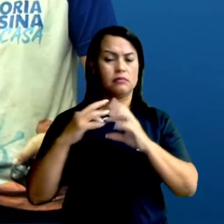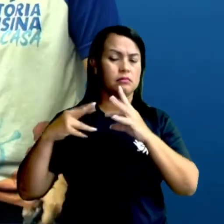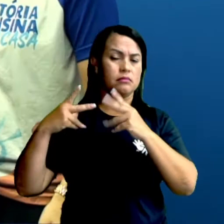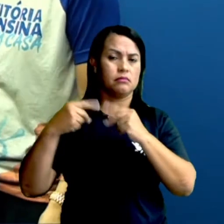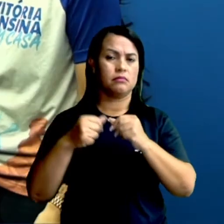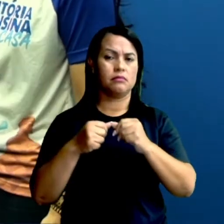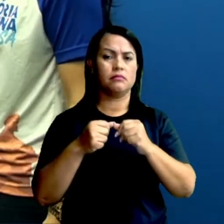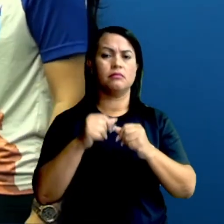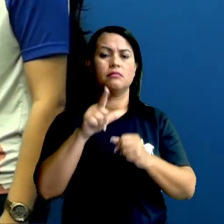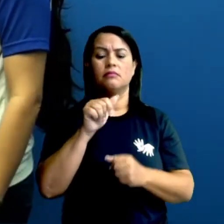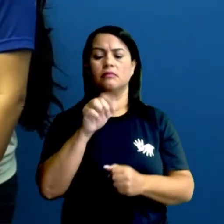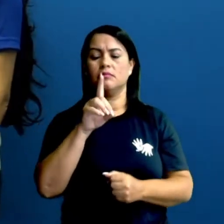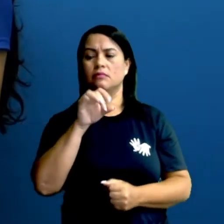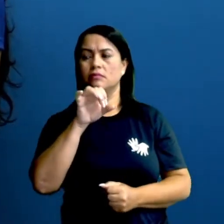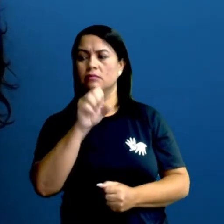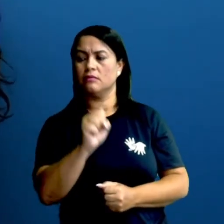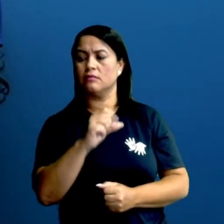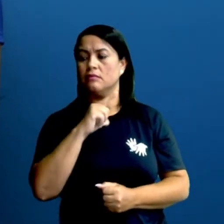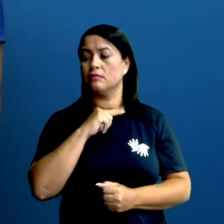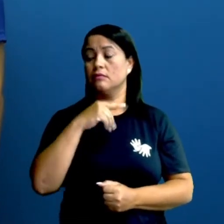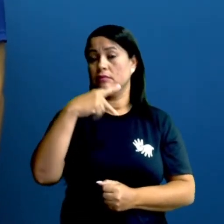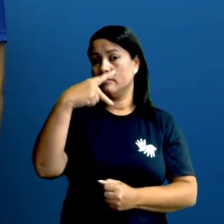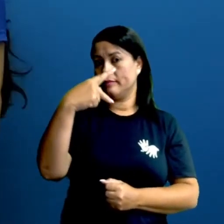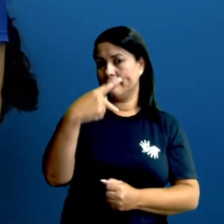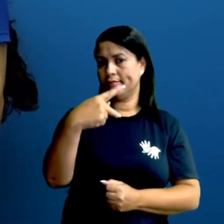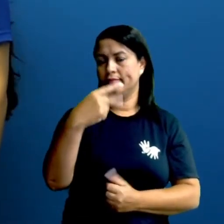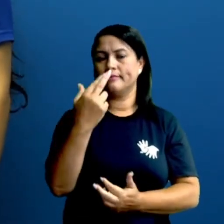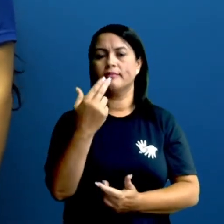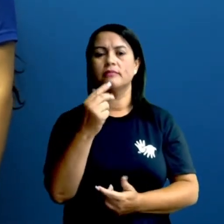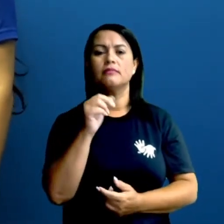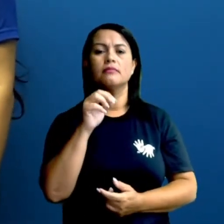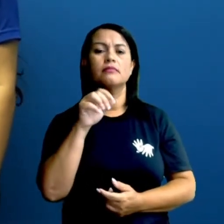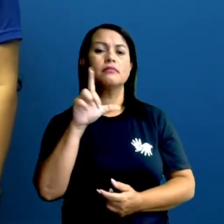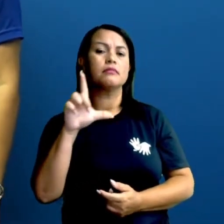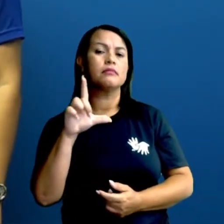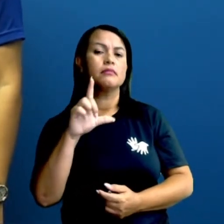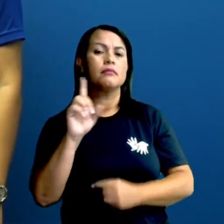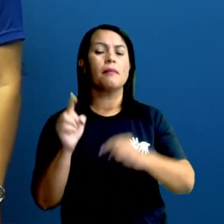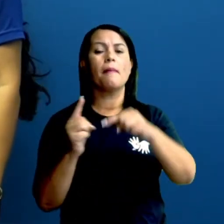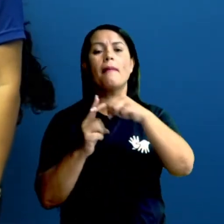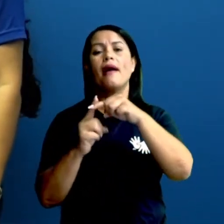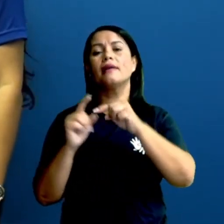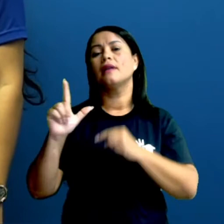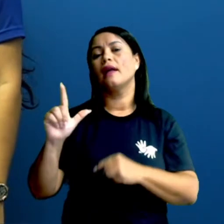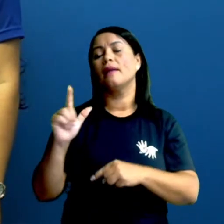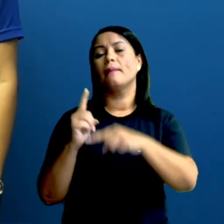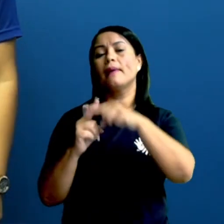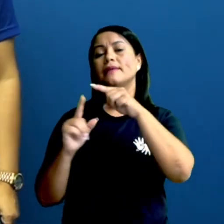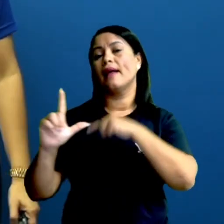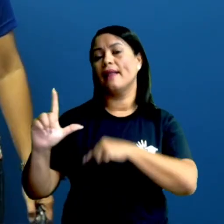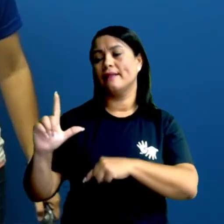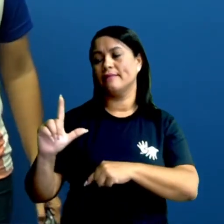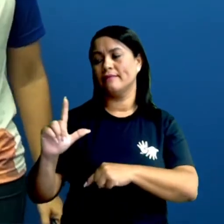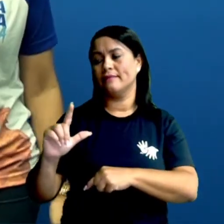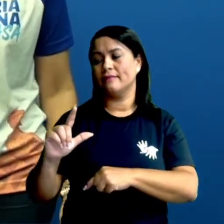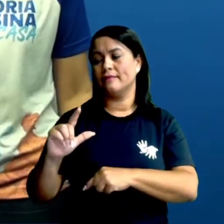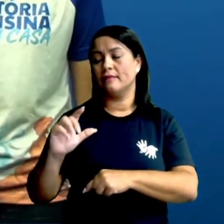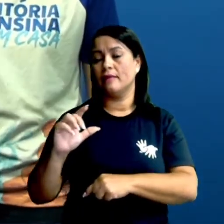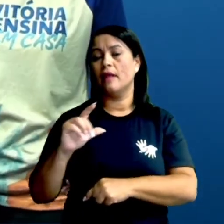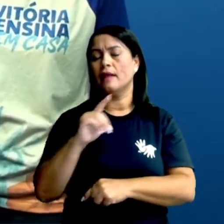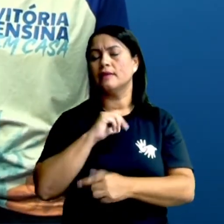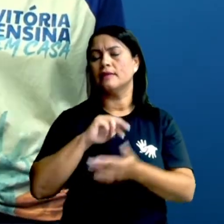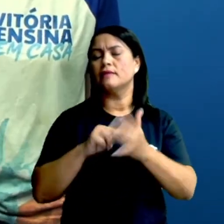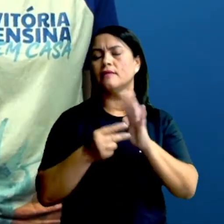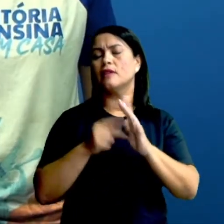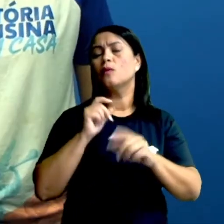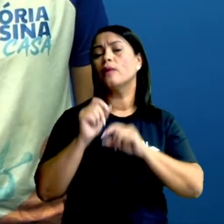não é isso? Então, aqui, ó, P de perímetro é igual a quem? A L mais L mais L mais L. Onde